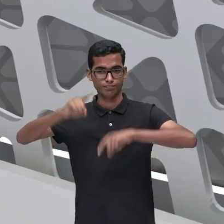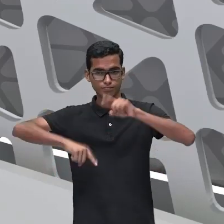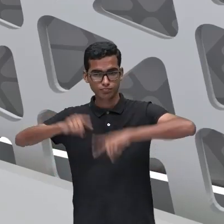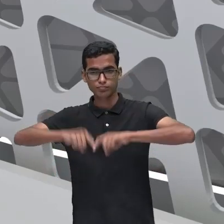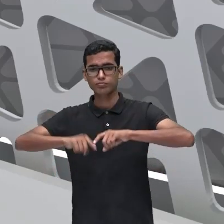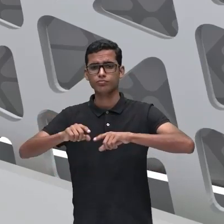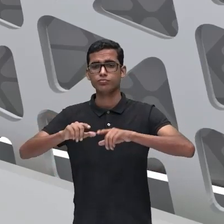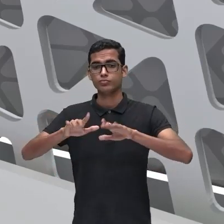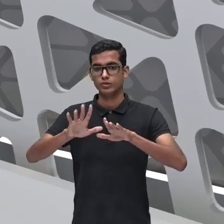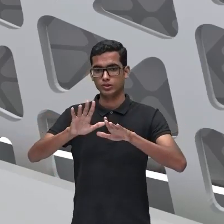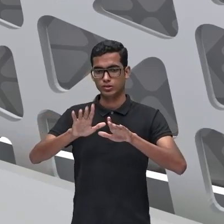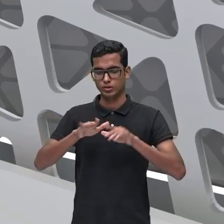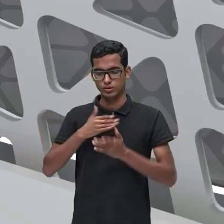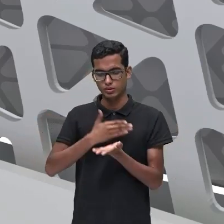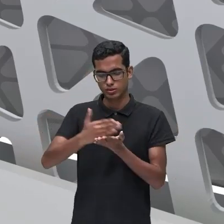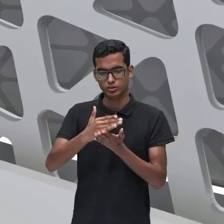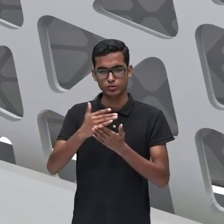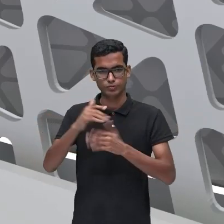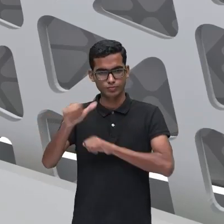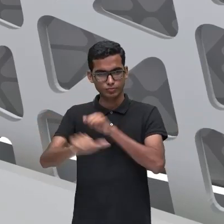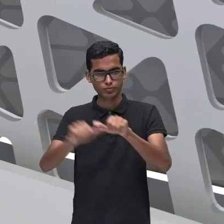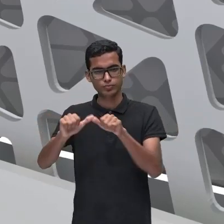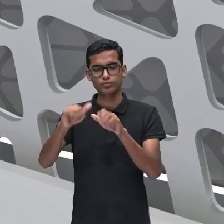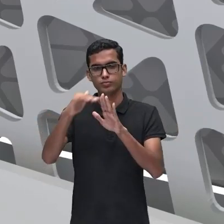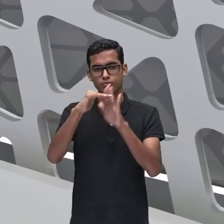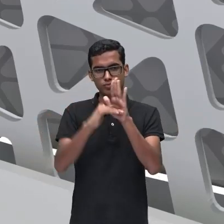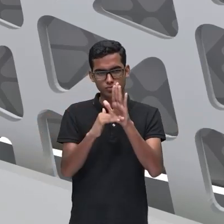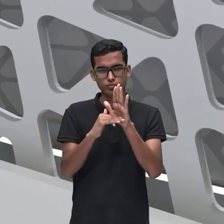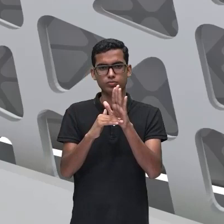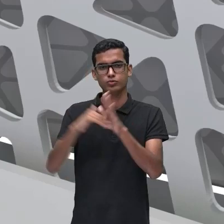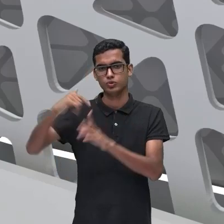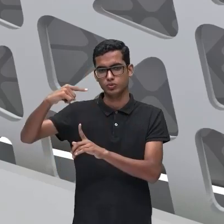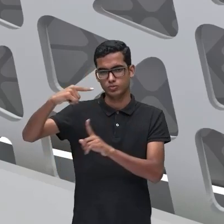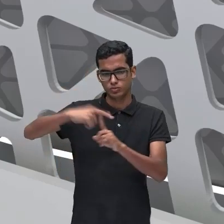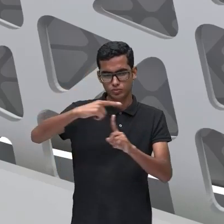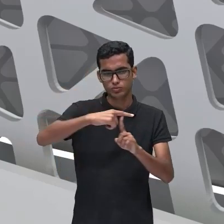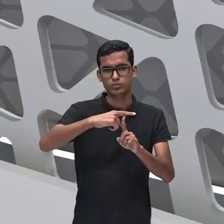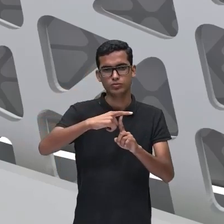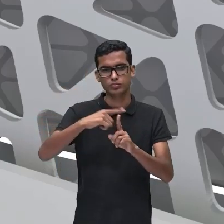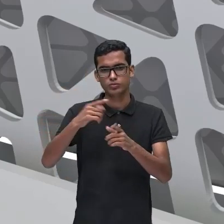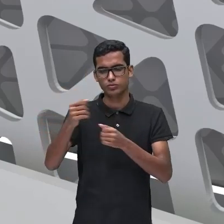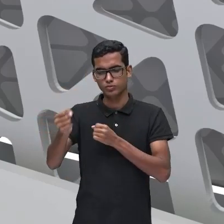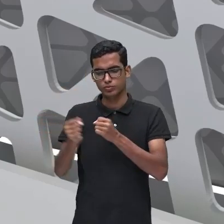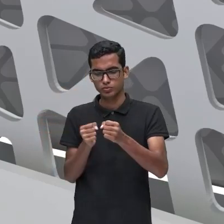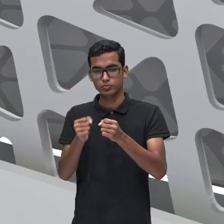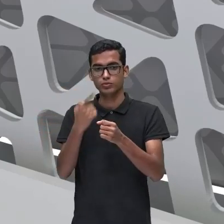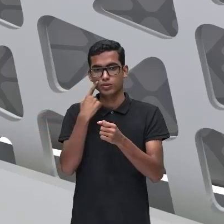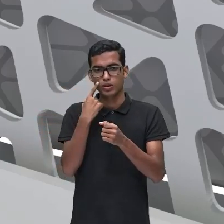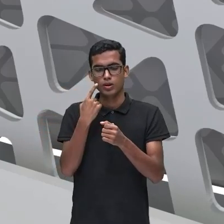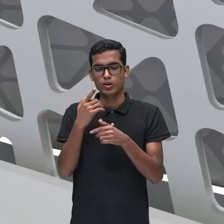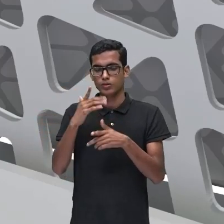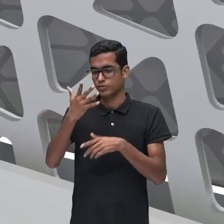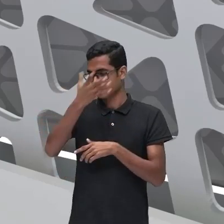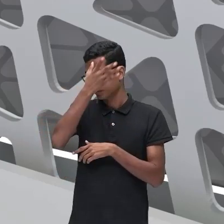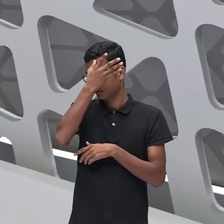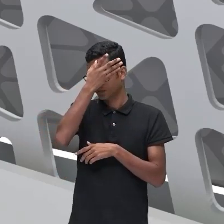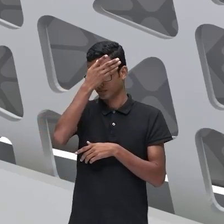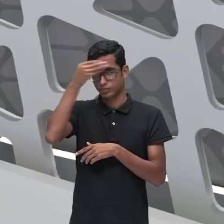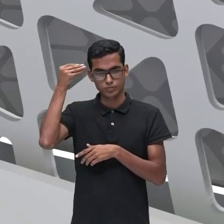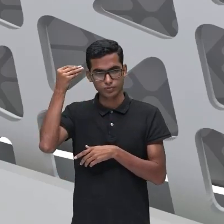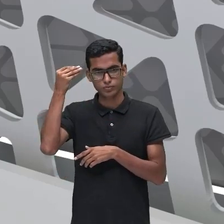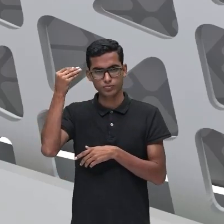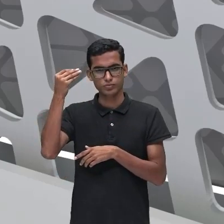mudança elas são classificadas entre esses tipos de alavanca. Então, não esqueçam que